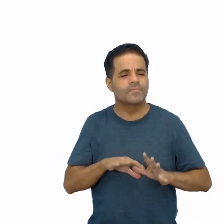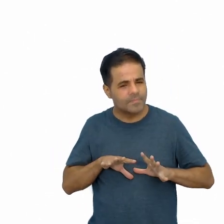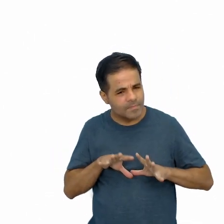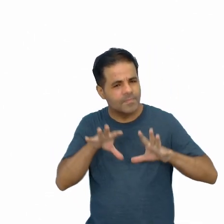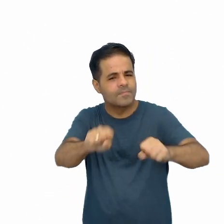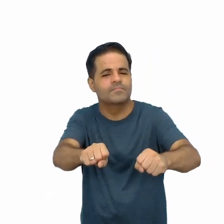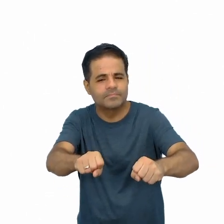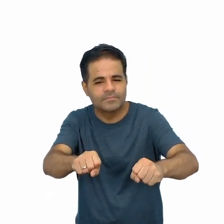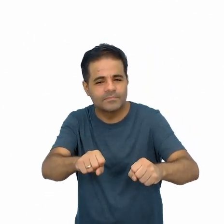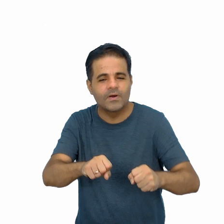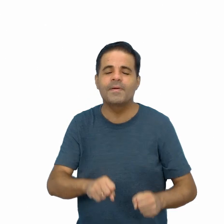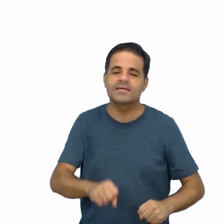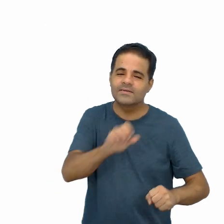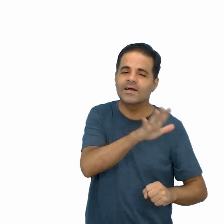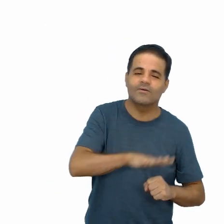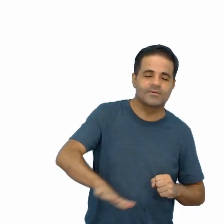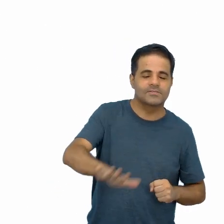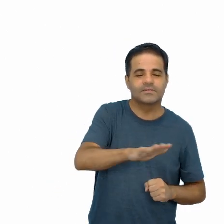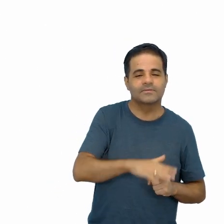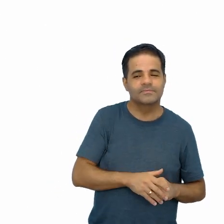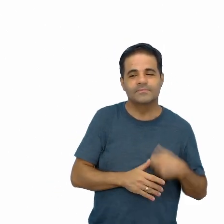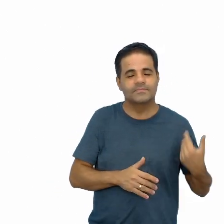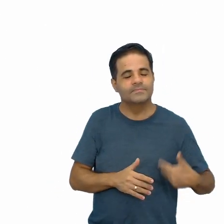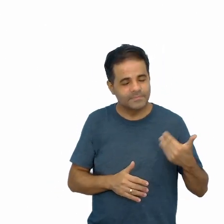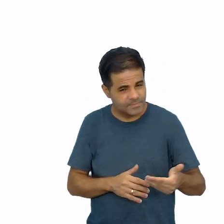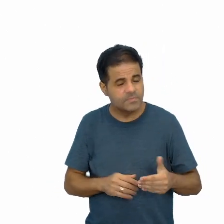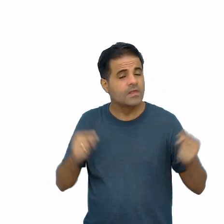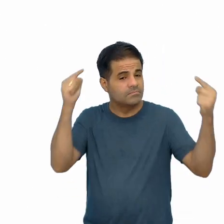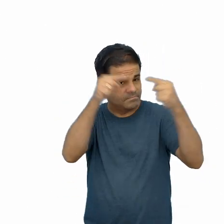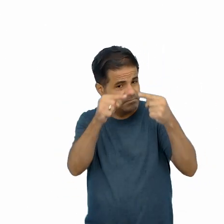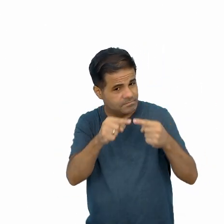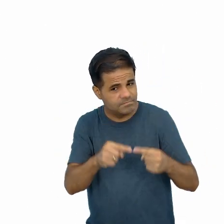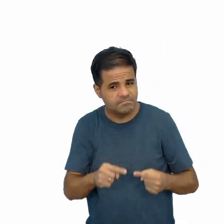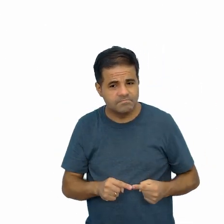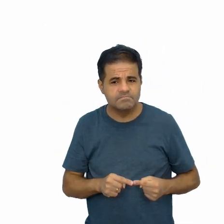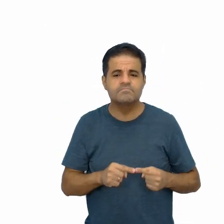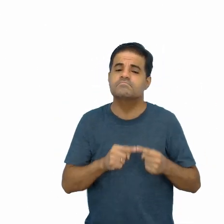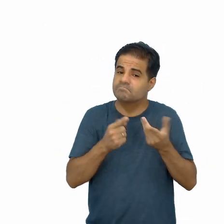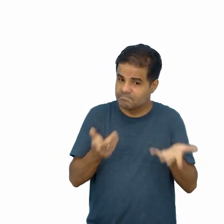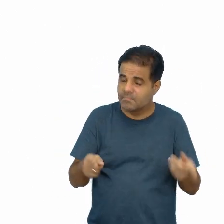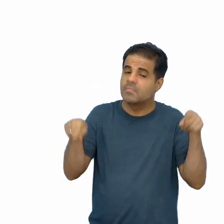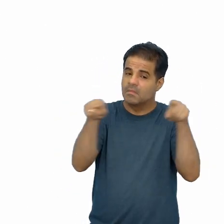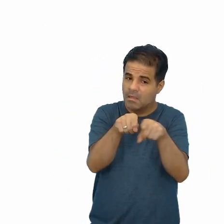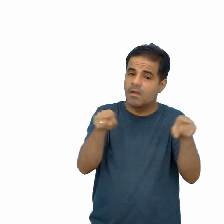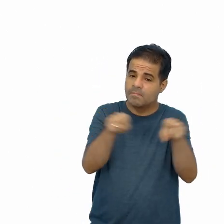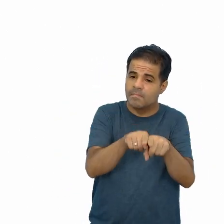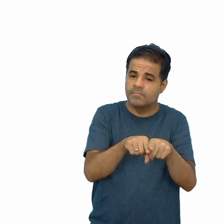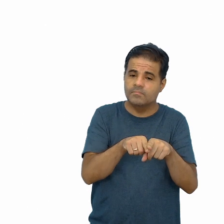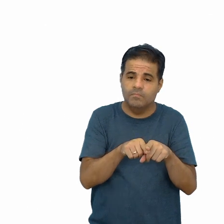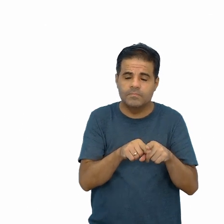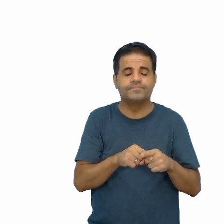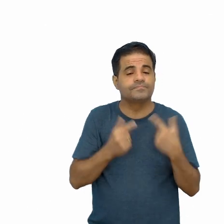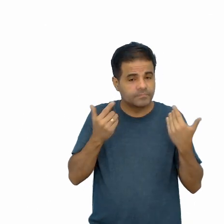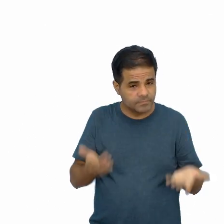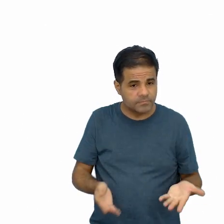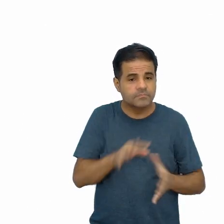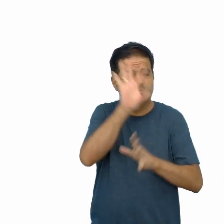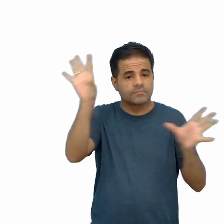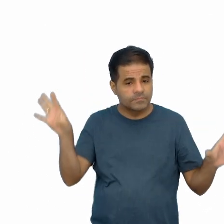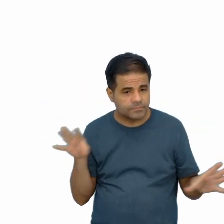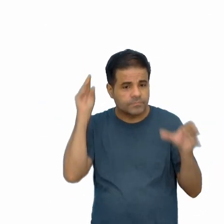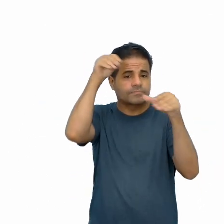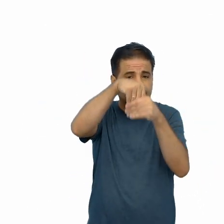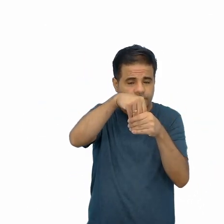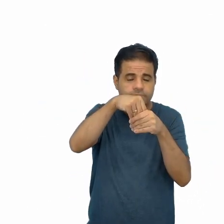ano passado, que estão, né, de acordo com o currículo também. Então, incluir, né,